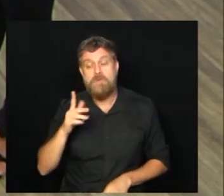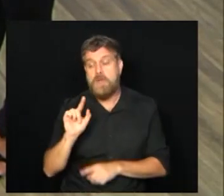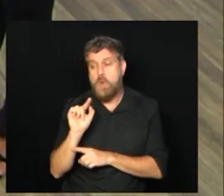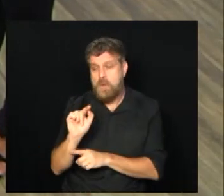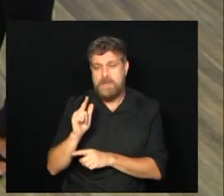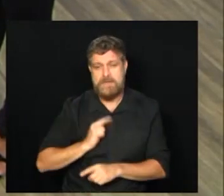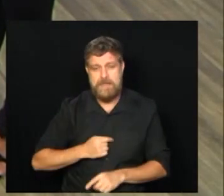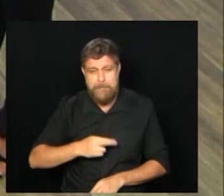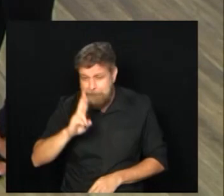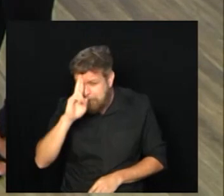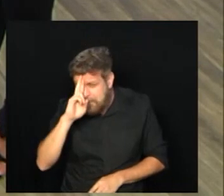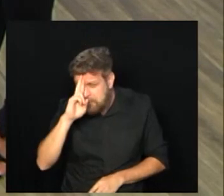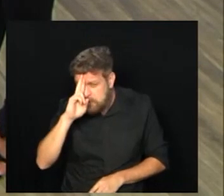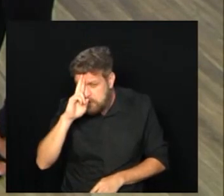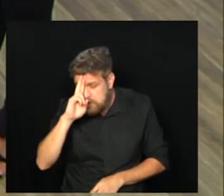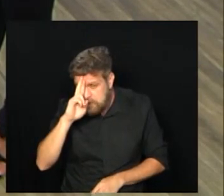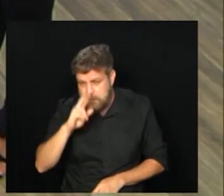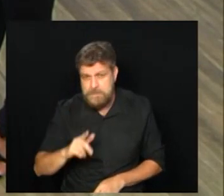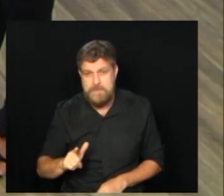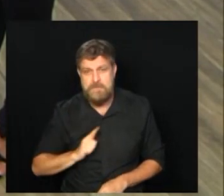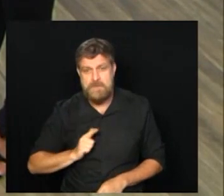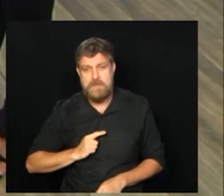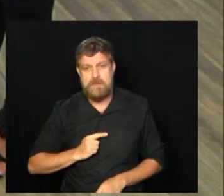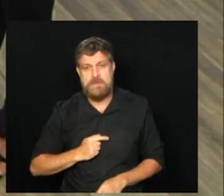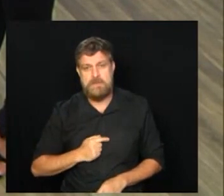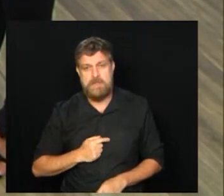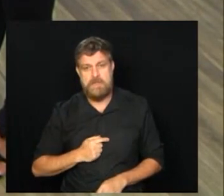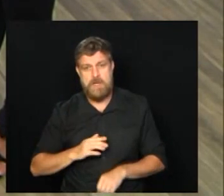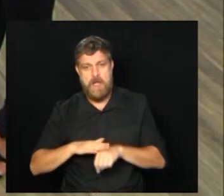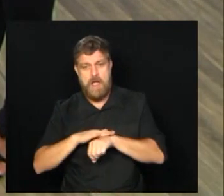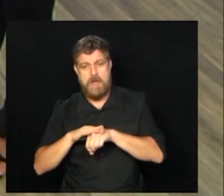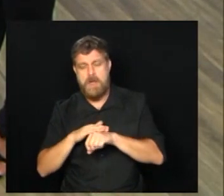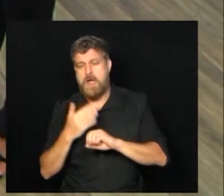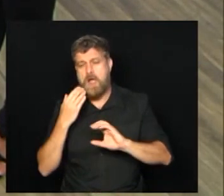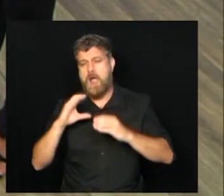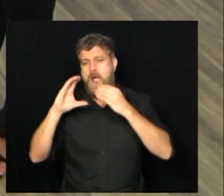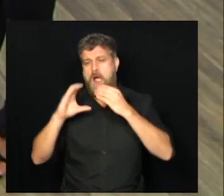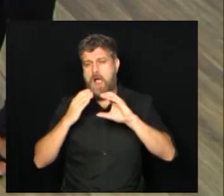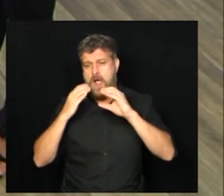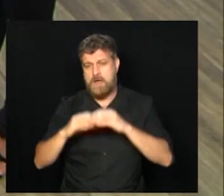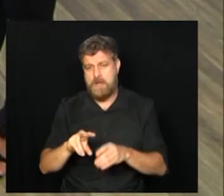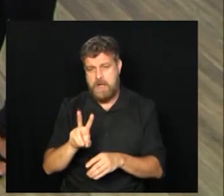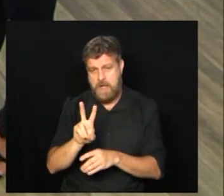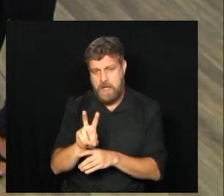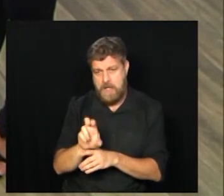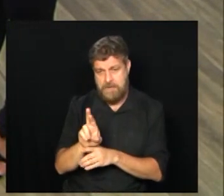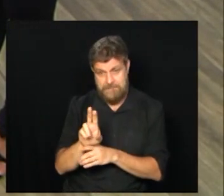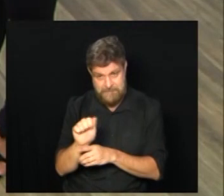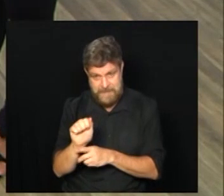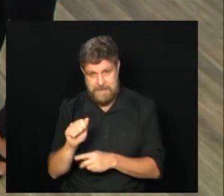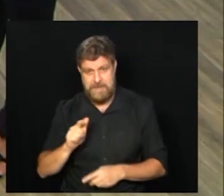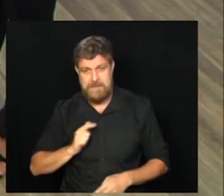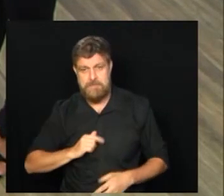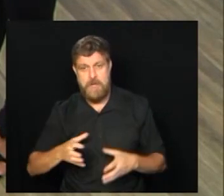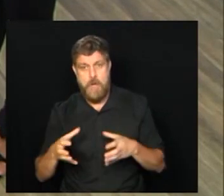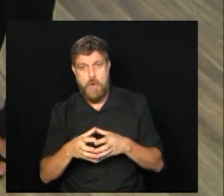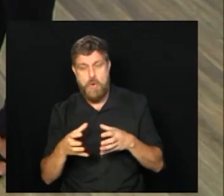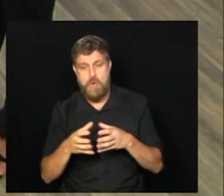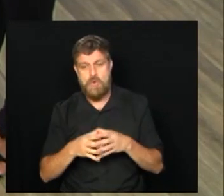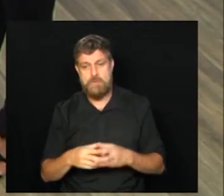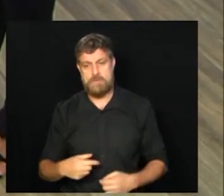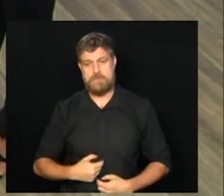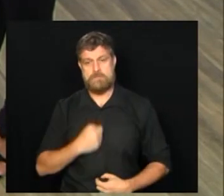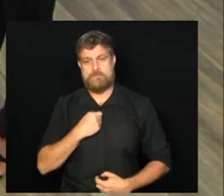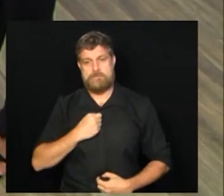tem meio-dia, hinos com a cantora Vera Peçanho, tem a apresentação da Orquestra dos